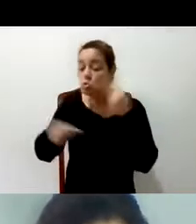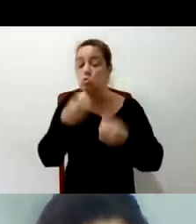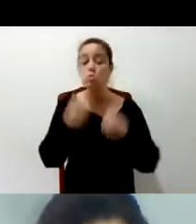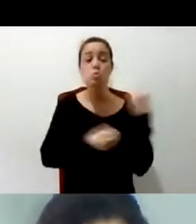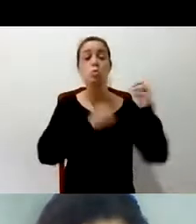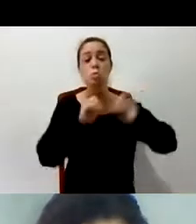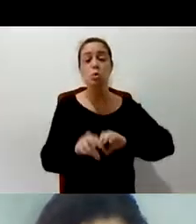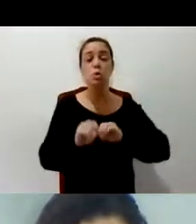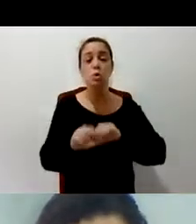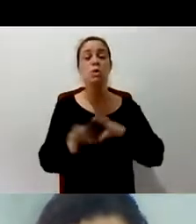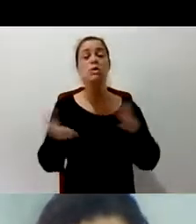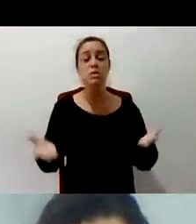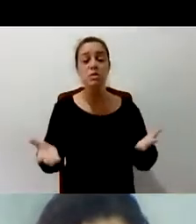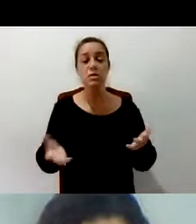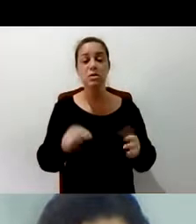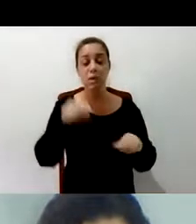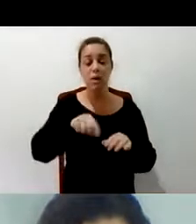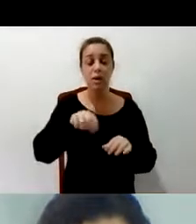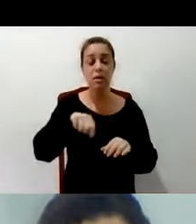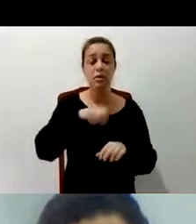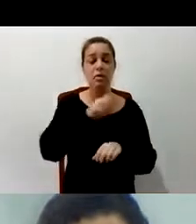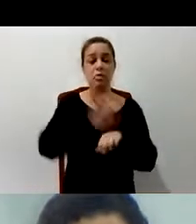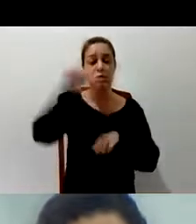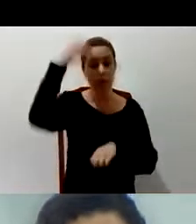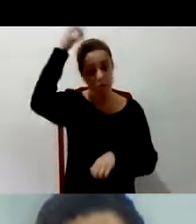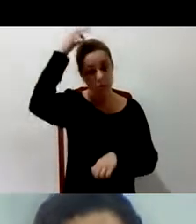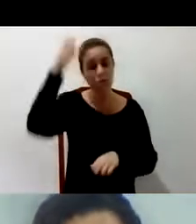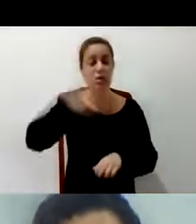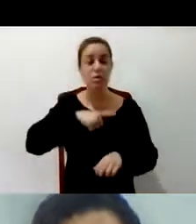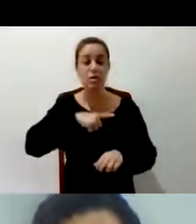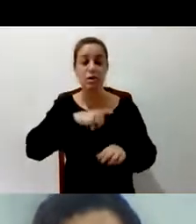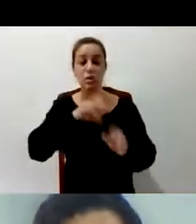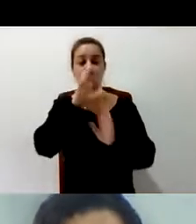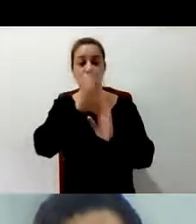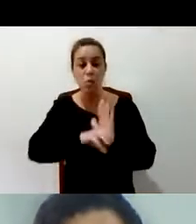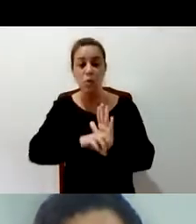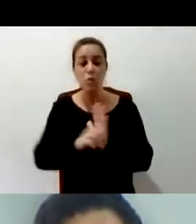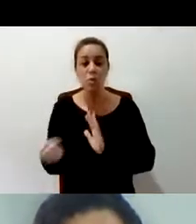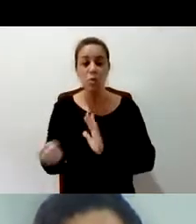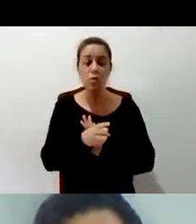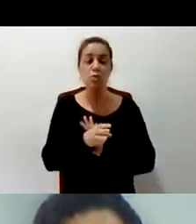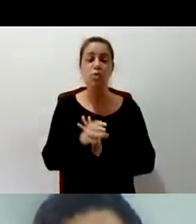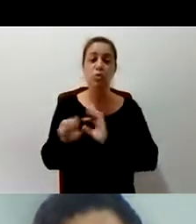ver aqui no Espírito Santo, quando o novo currículo do ensino médio foi lançado, o